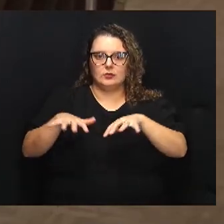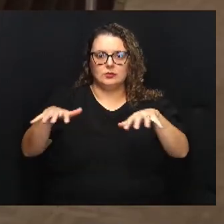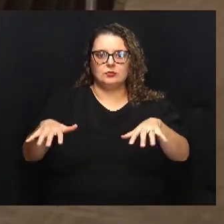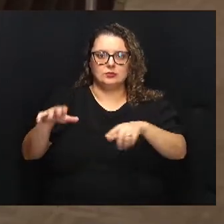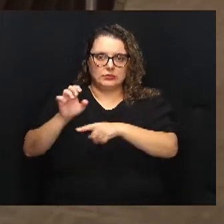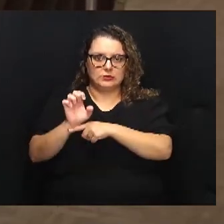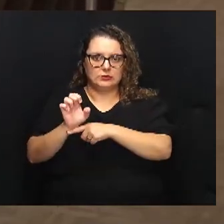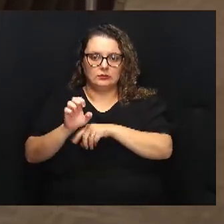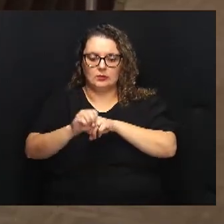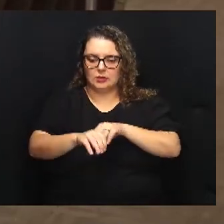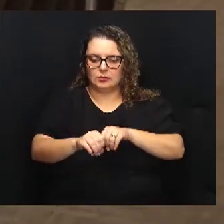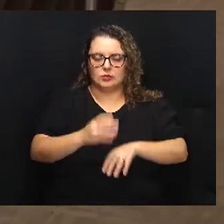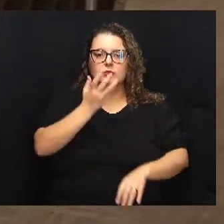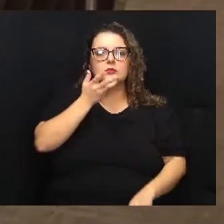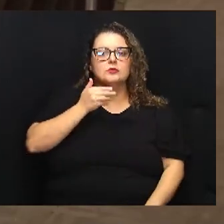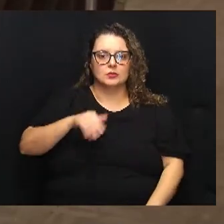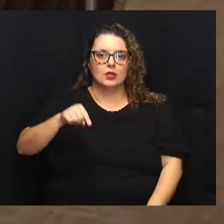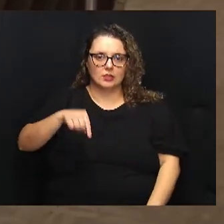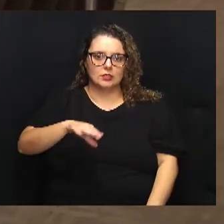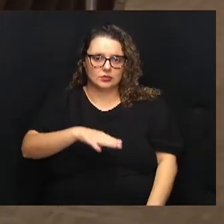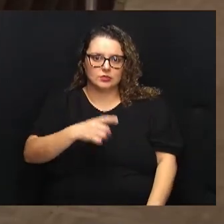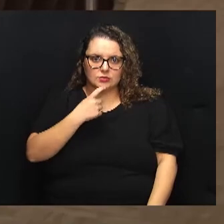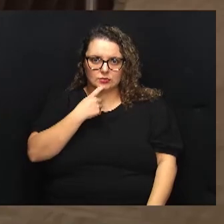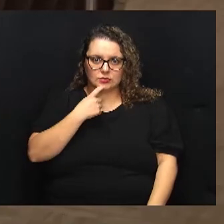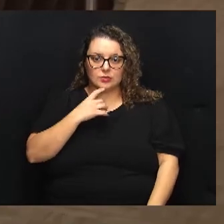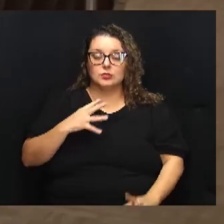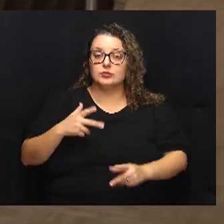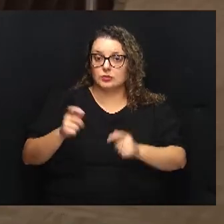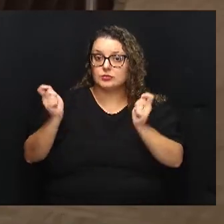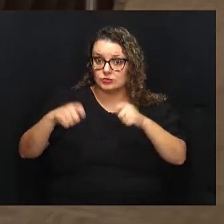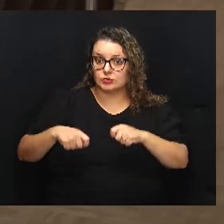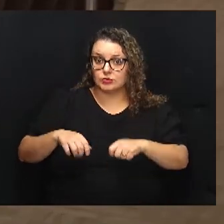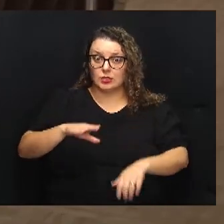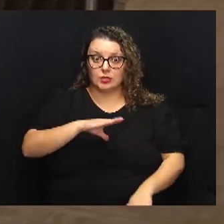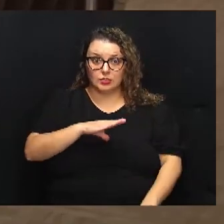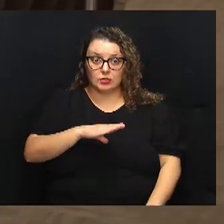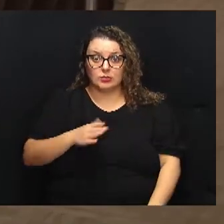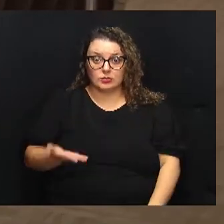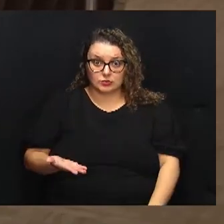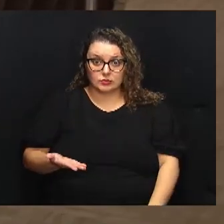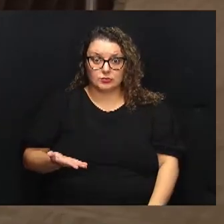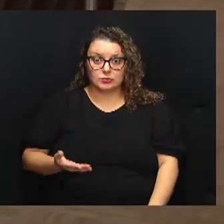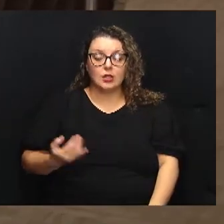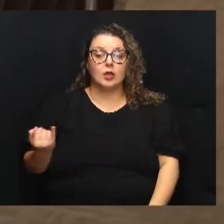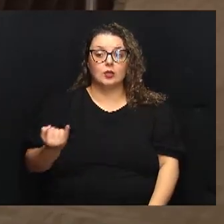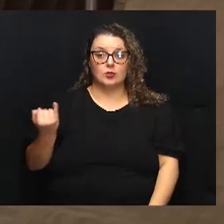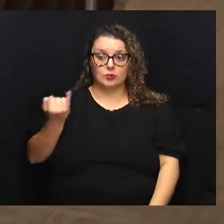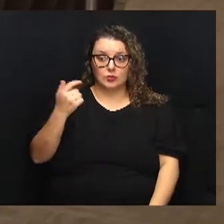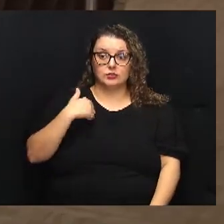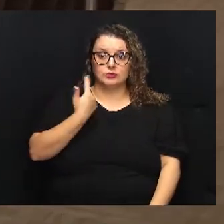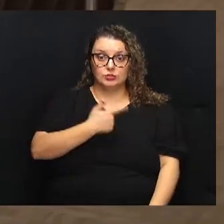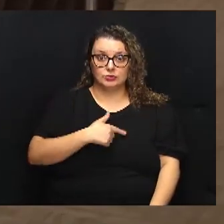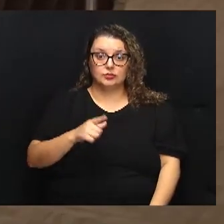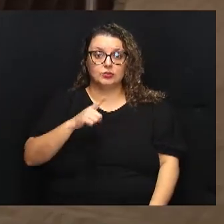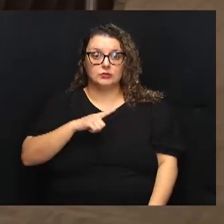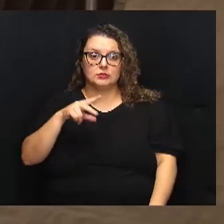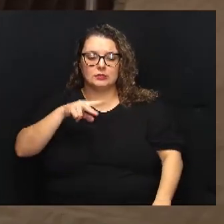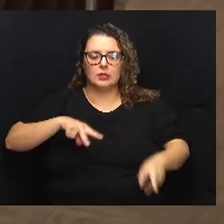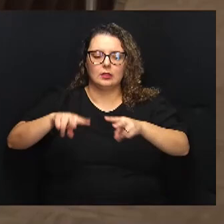mas a educação infantil aqui em Campinas é de competência do município. A importância da gente ter um